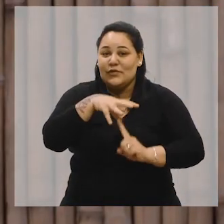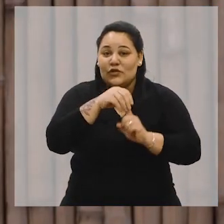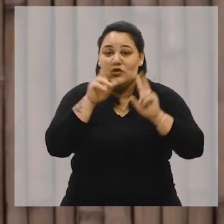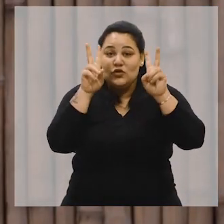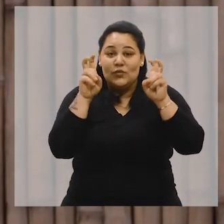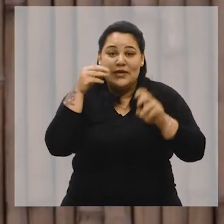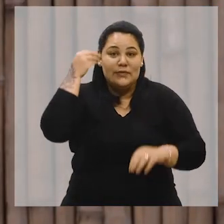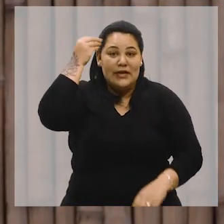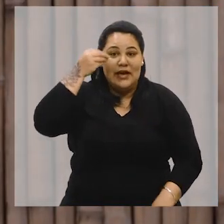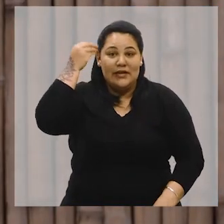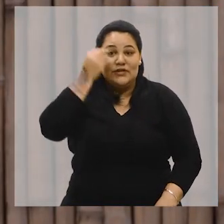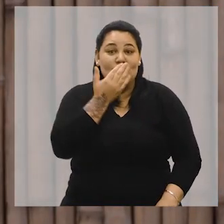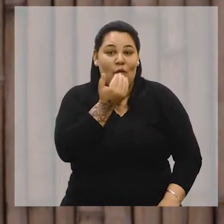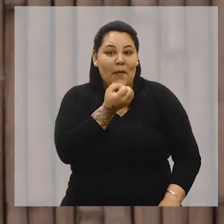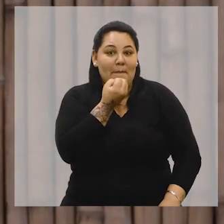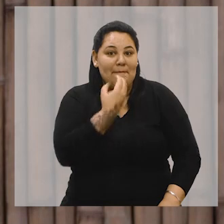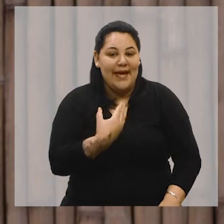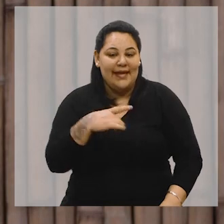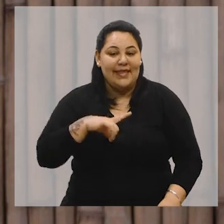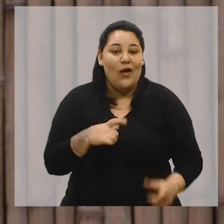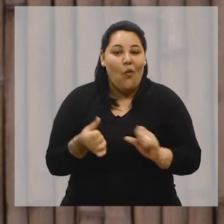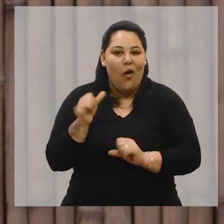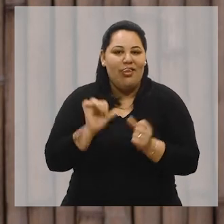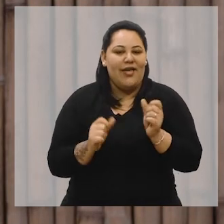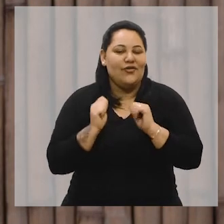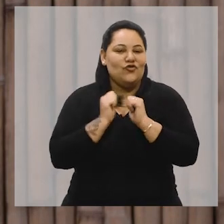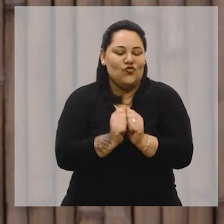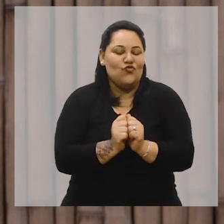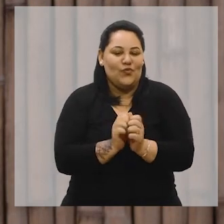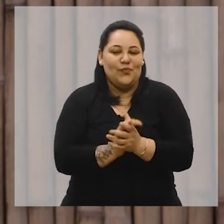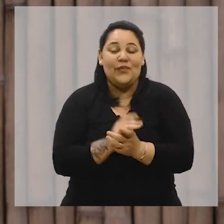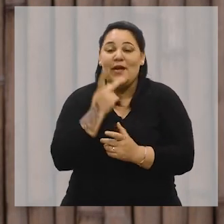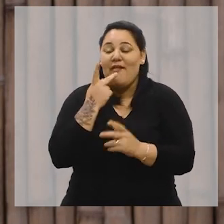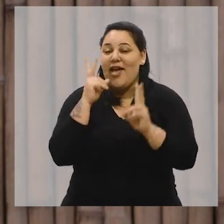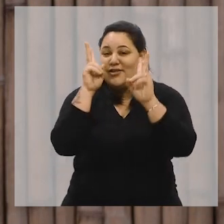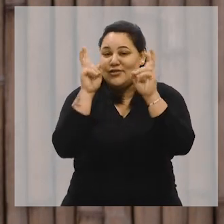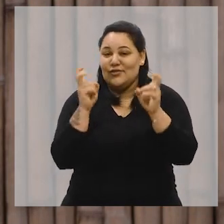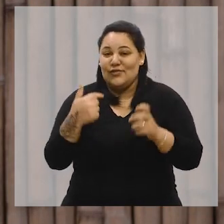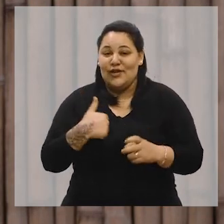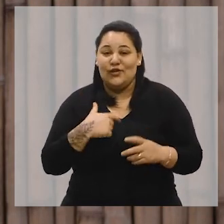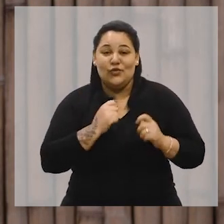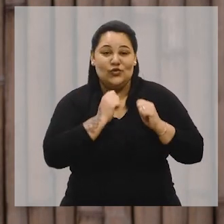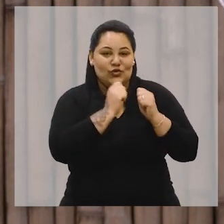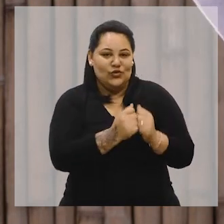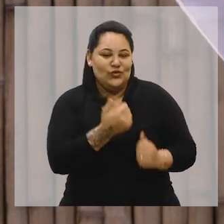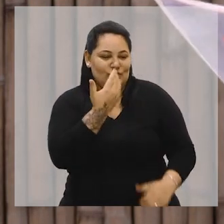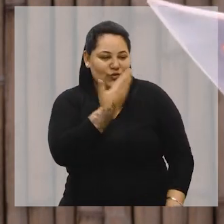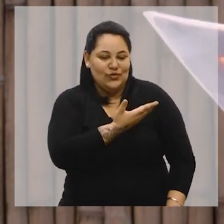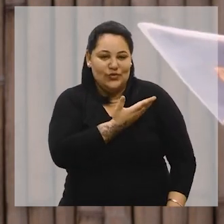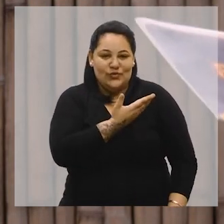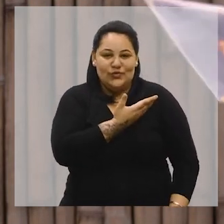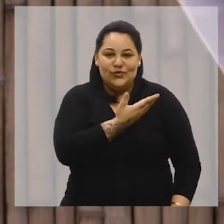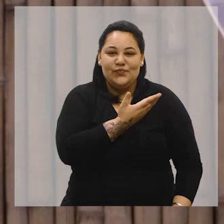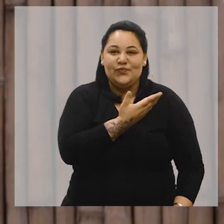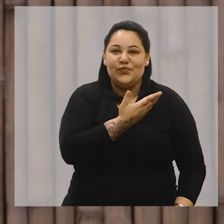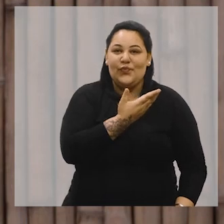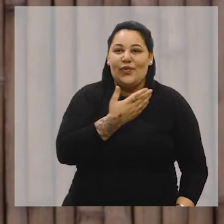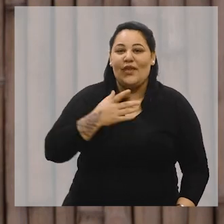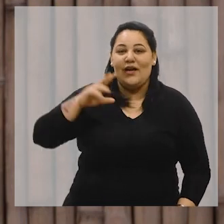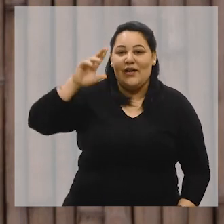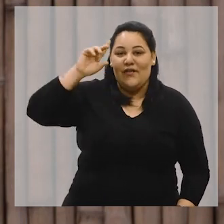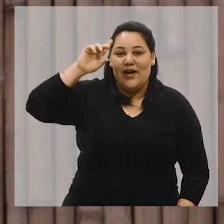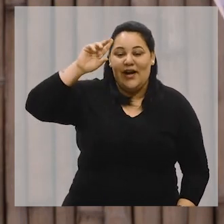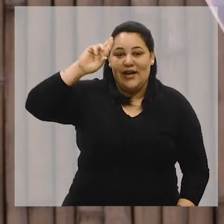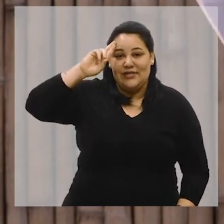de se alimentar bem e com qualidade. Para falar sobre esse tema, eu estou aqui com a proprietária aqui do estúdio, que